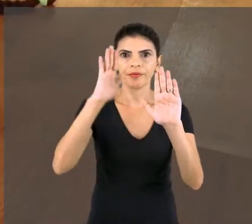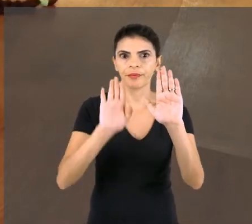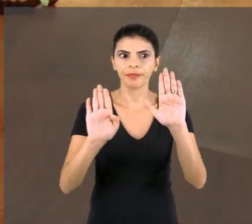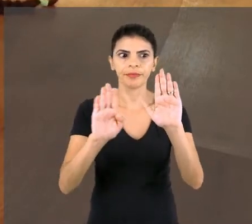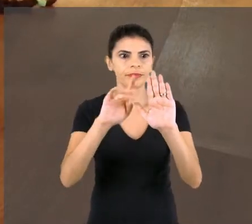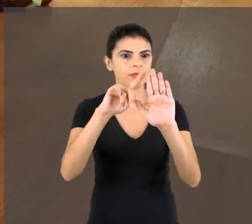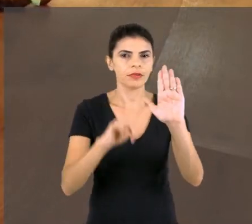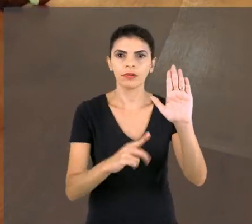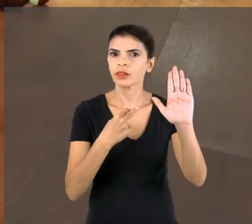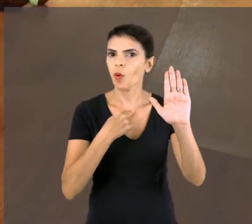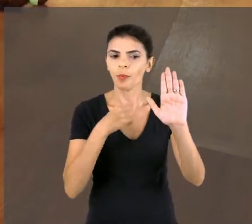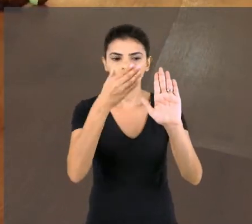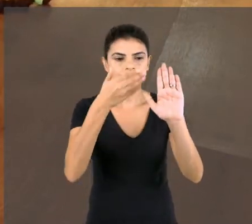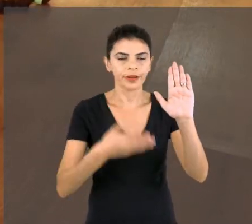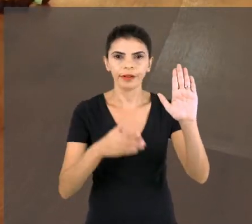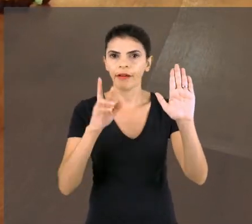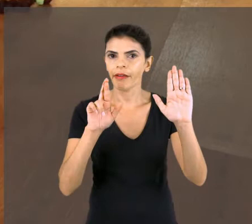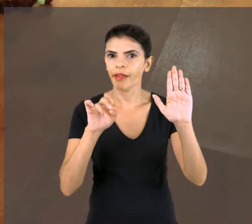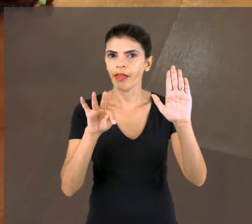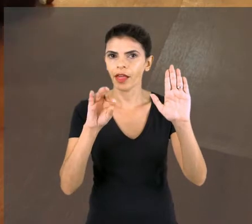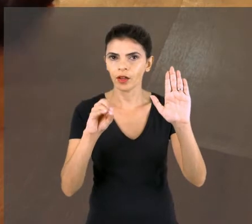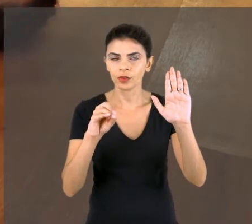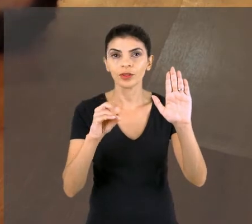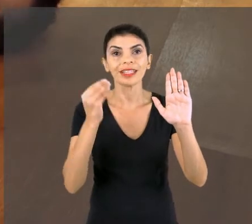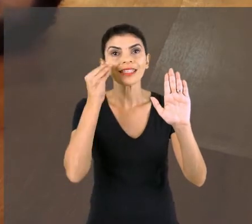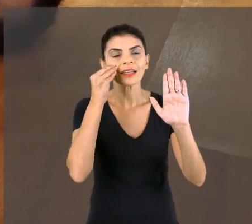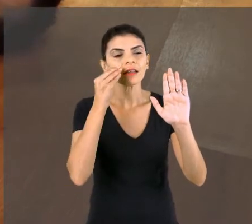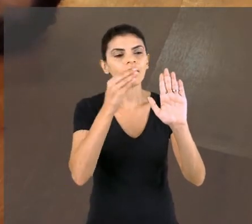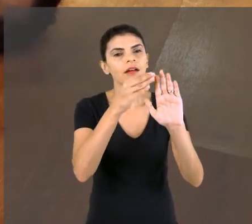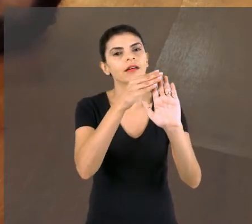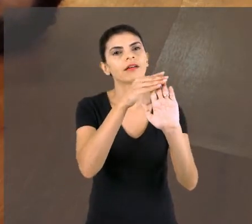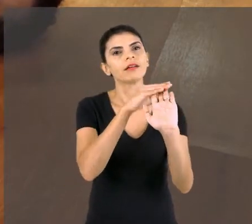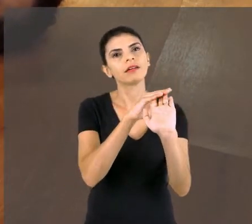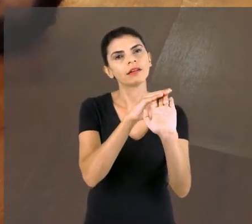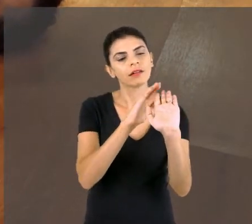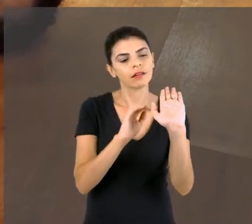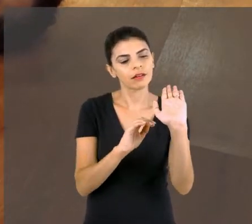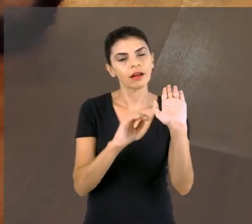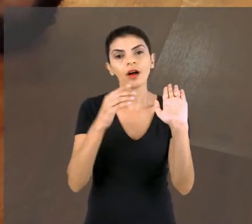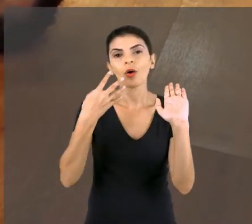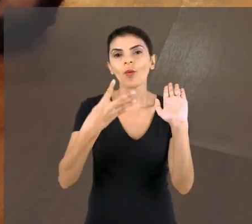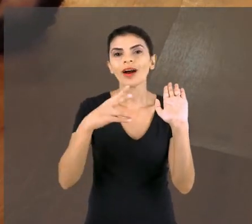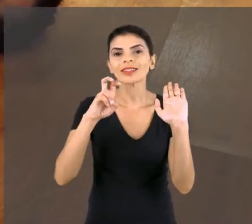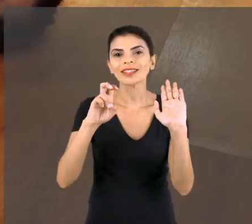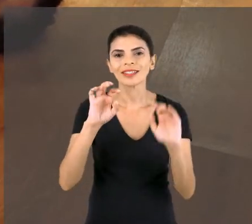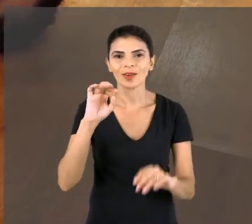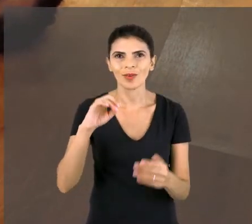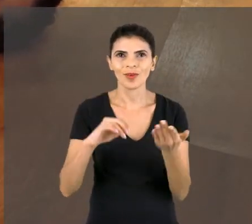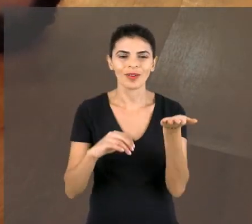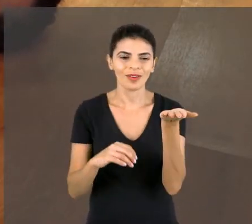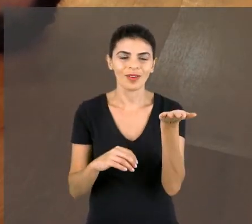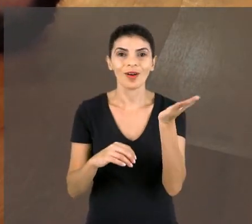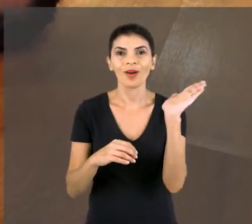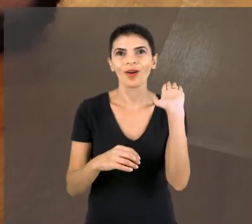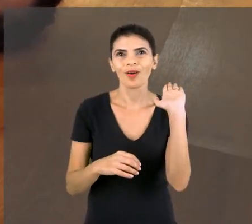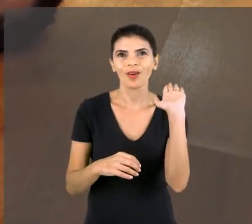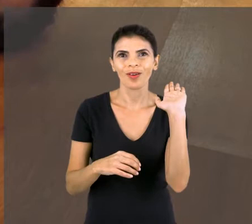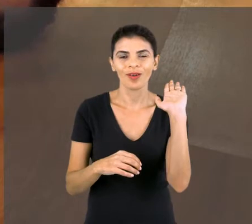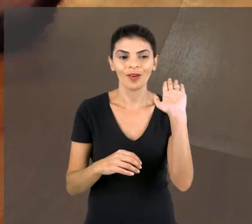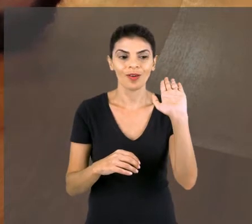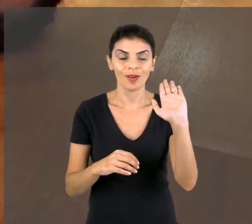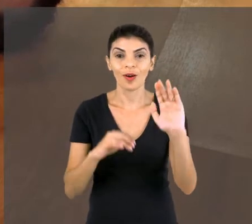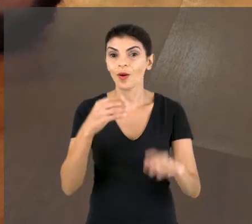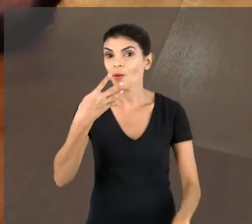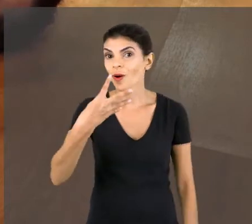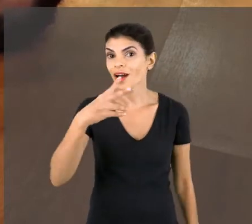trazendo o punho reto. Aqui, a gente vai buscar o punho que fique a 45 graus entre aqui,